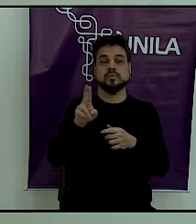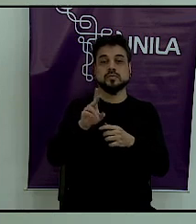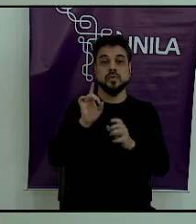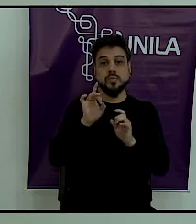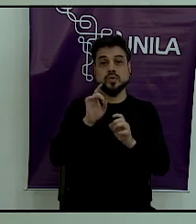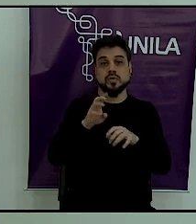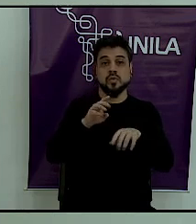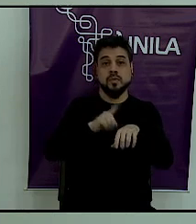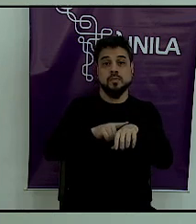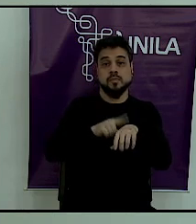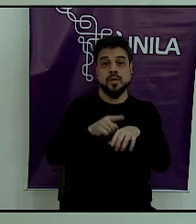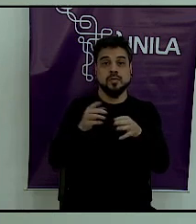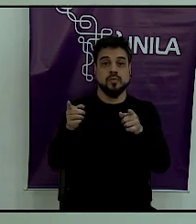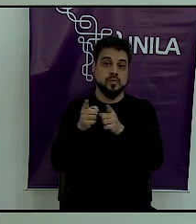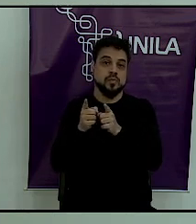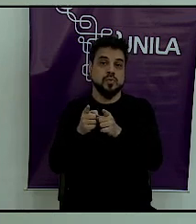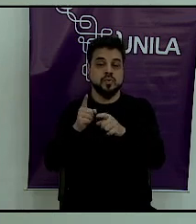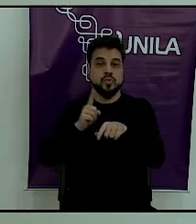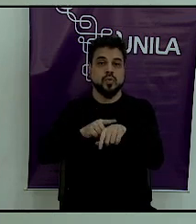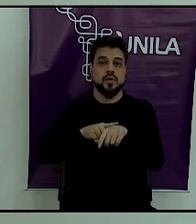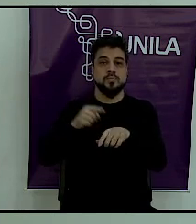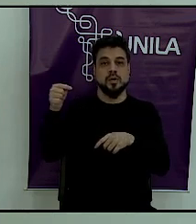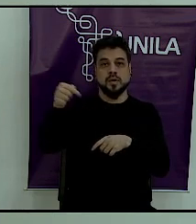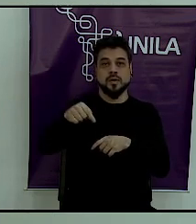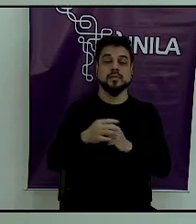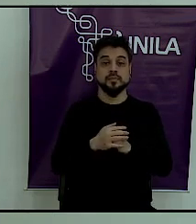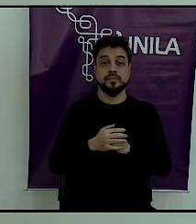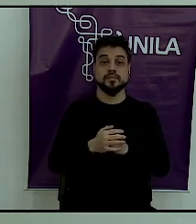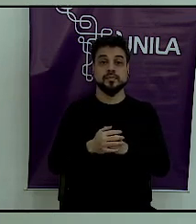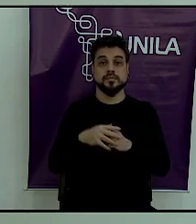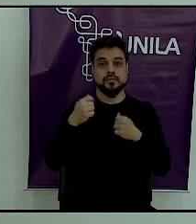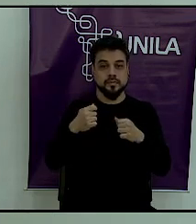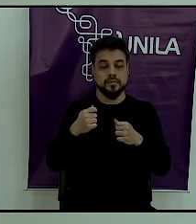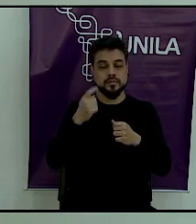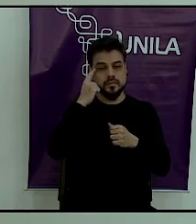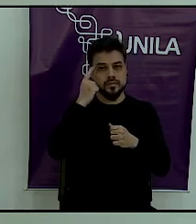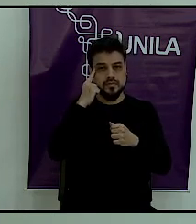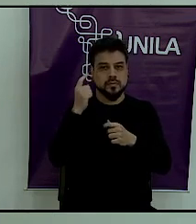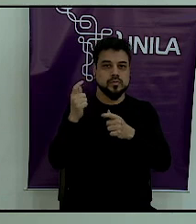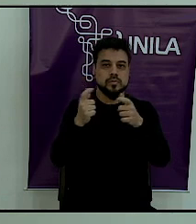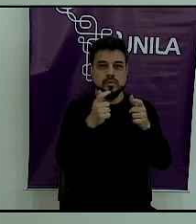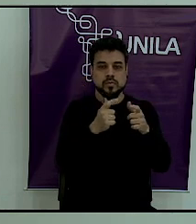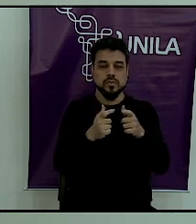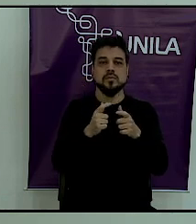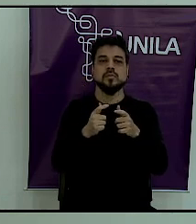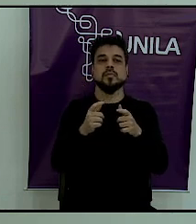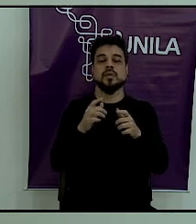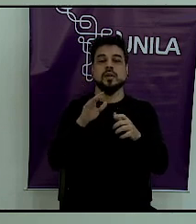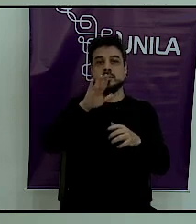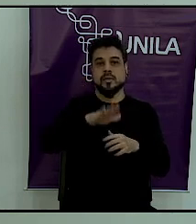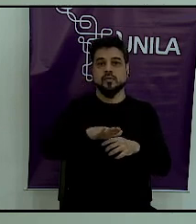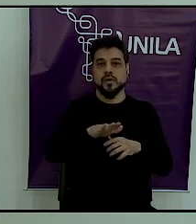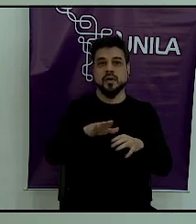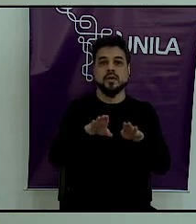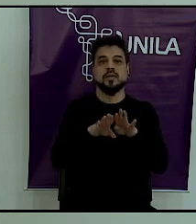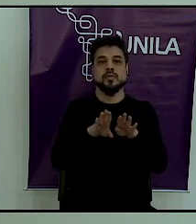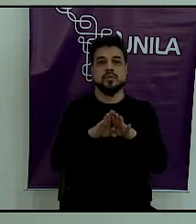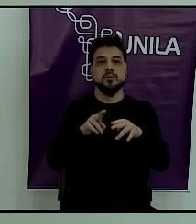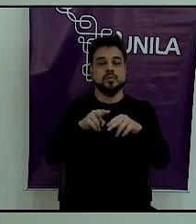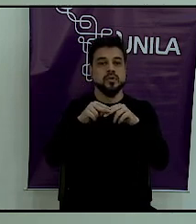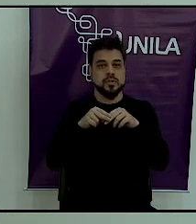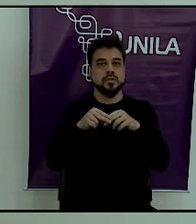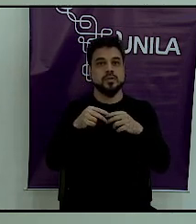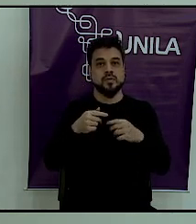só nesse período do tempo universidade. Então, nós precisamos providenciar alojamento para esses estudantes, e é por isso que nós